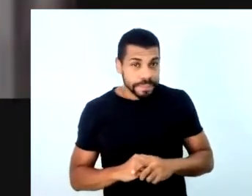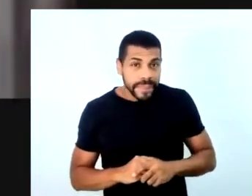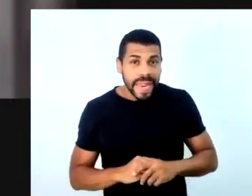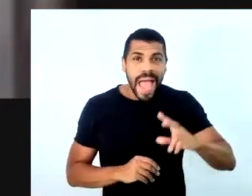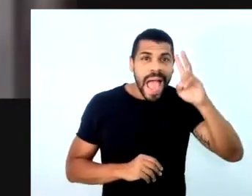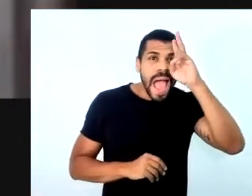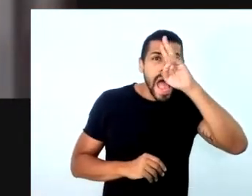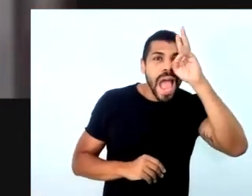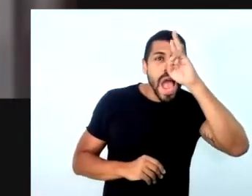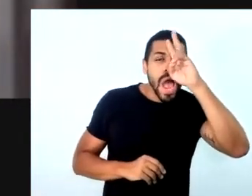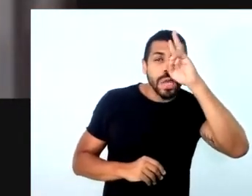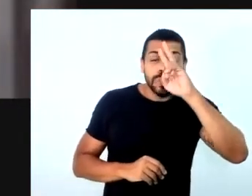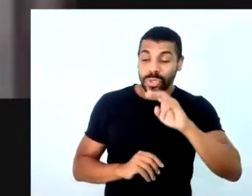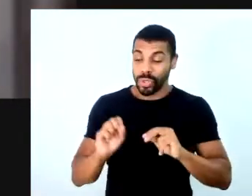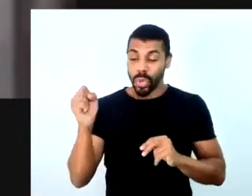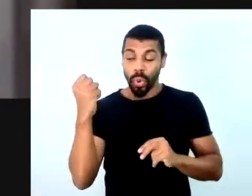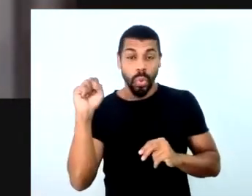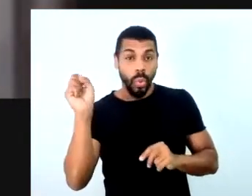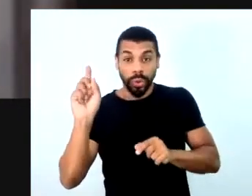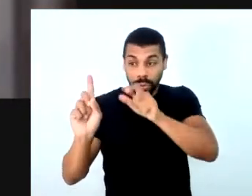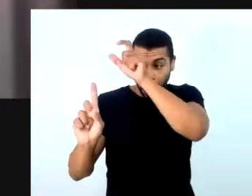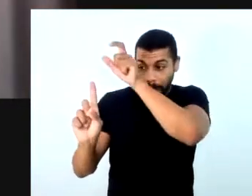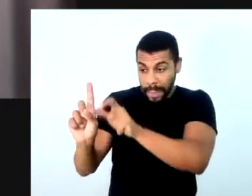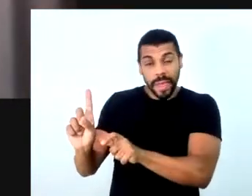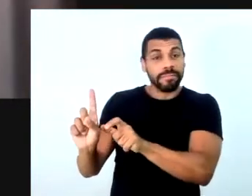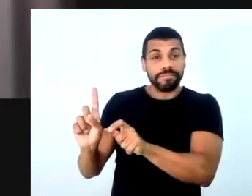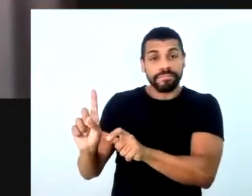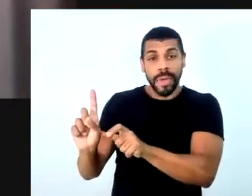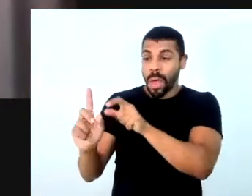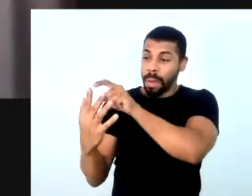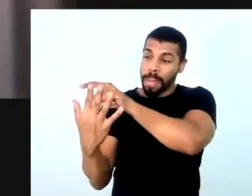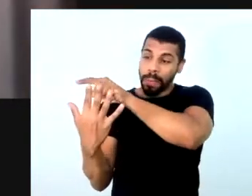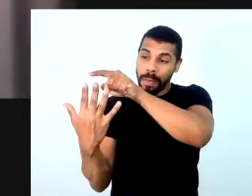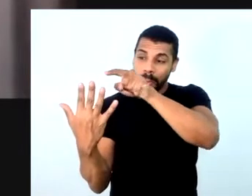né, a história de